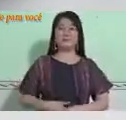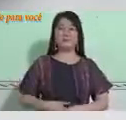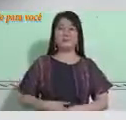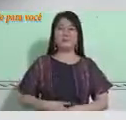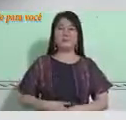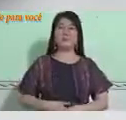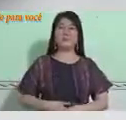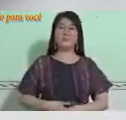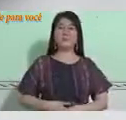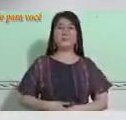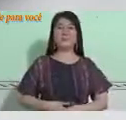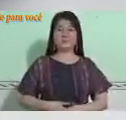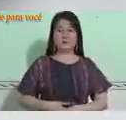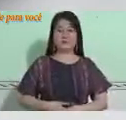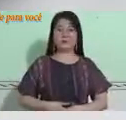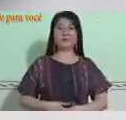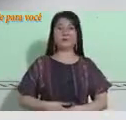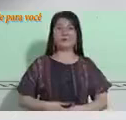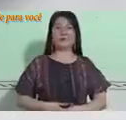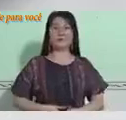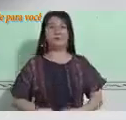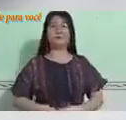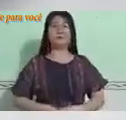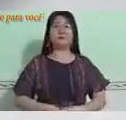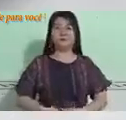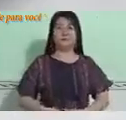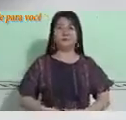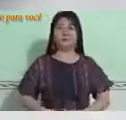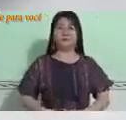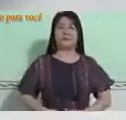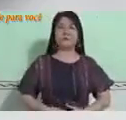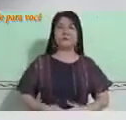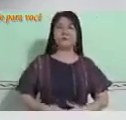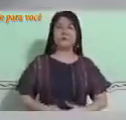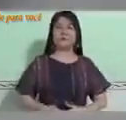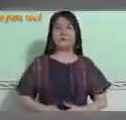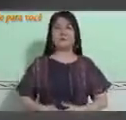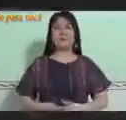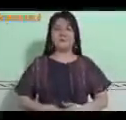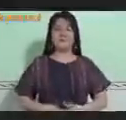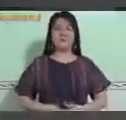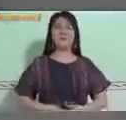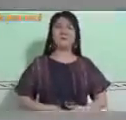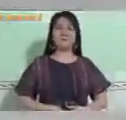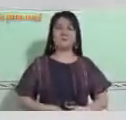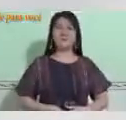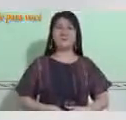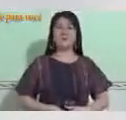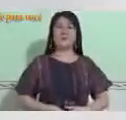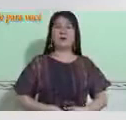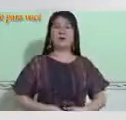Já outros tipos de medicamento, vírgula, como haloperidol e risperidona, vírgula, por exemplo, vírgula, podem causar o tremor